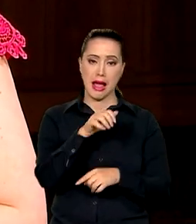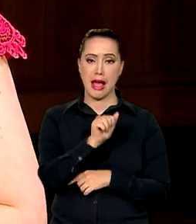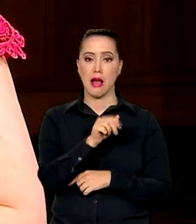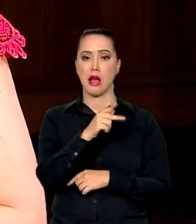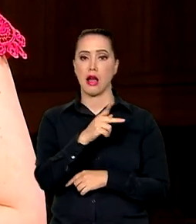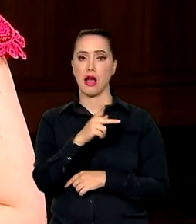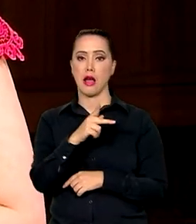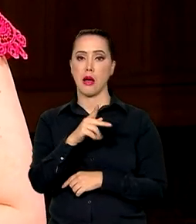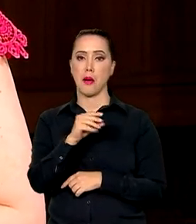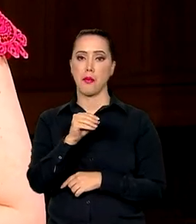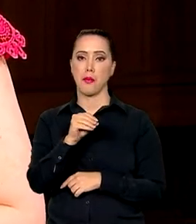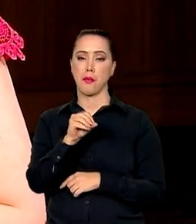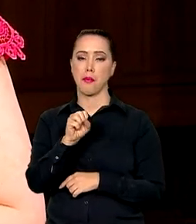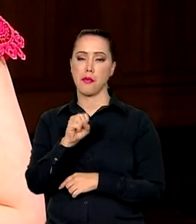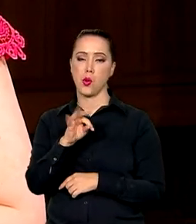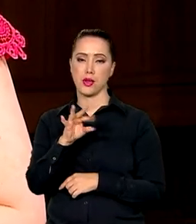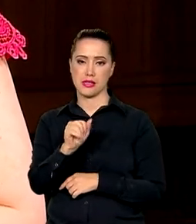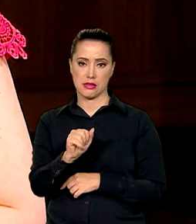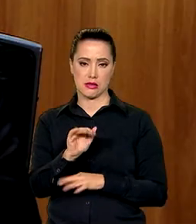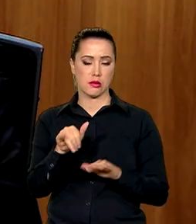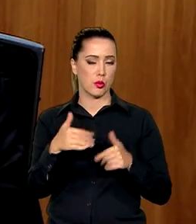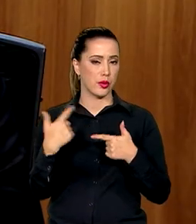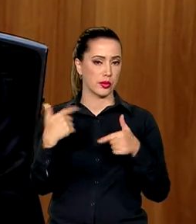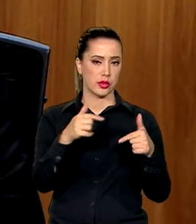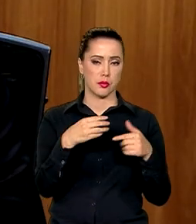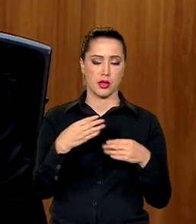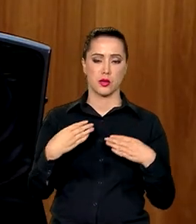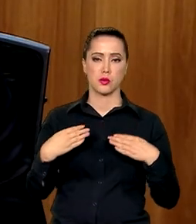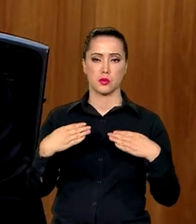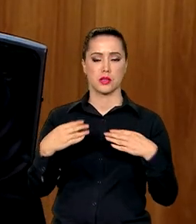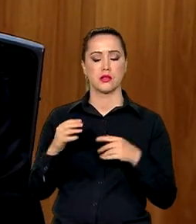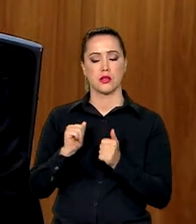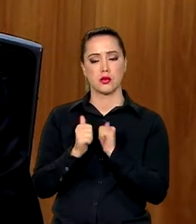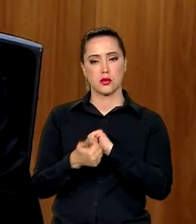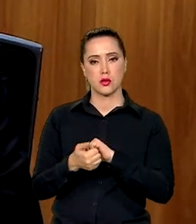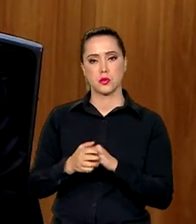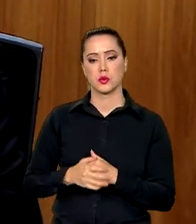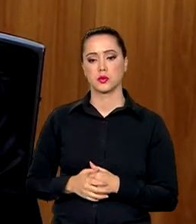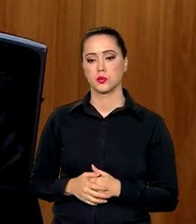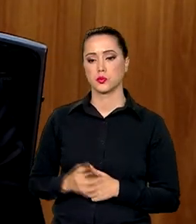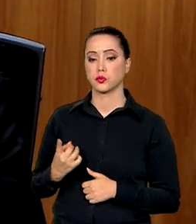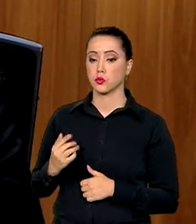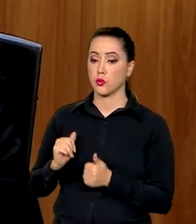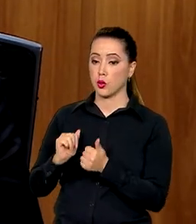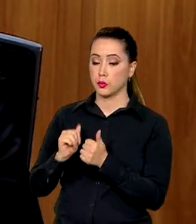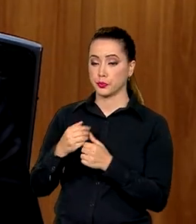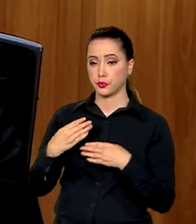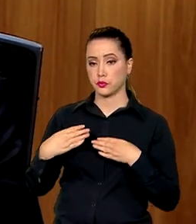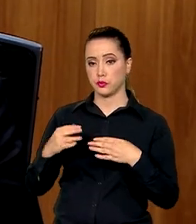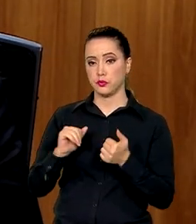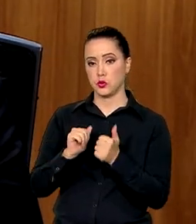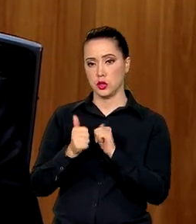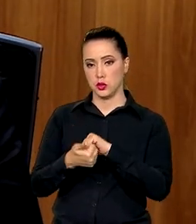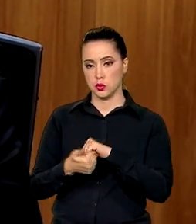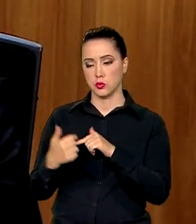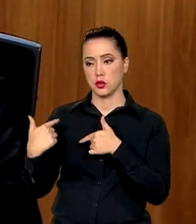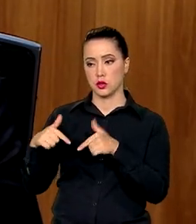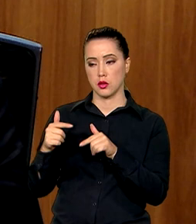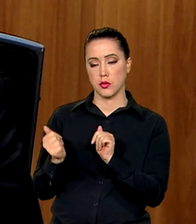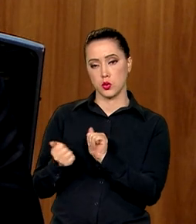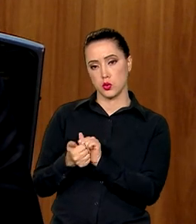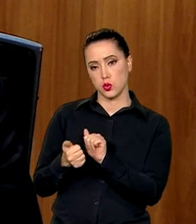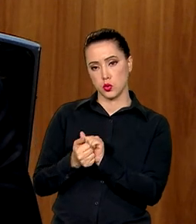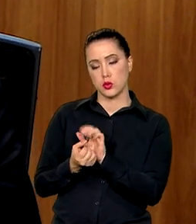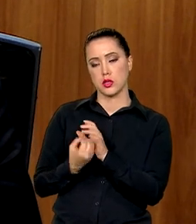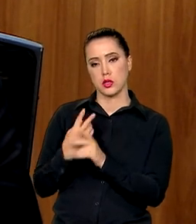Ministério do Esporte na elaboração dessas regras o Ministério do Esporte está fazendo parte de um grupo de trabalho que será